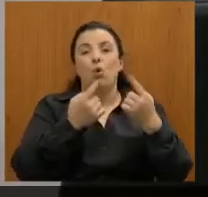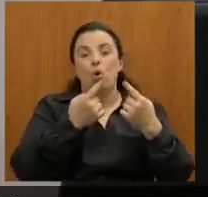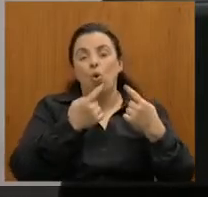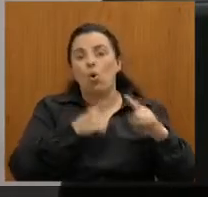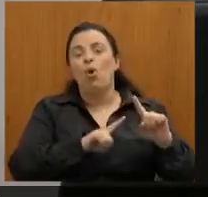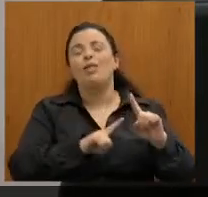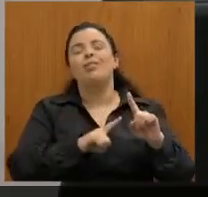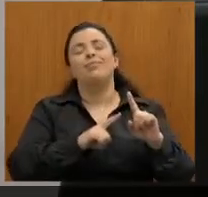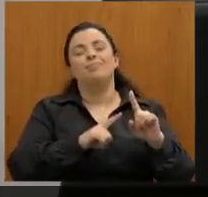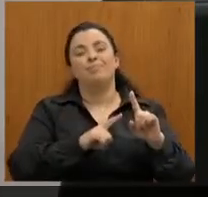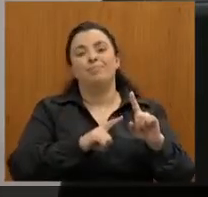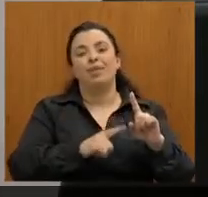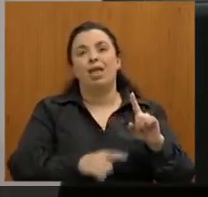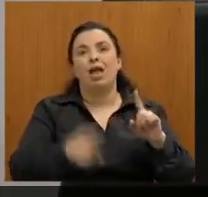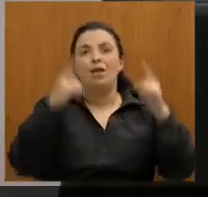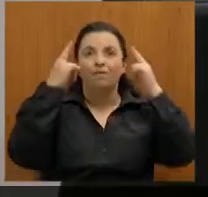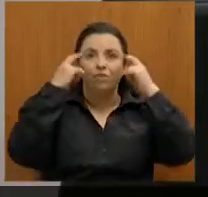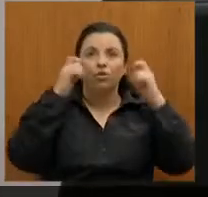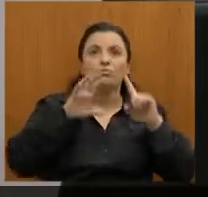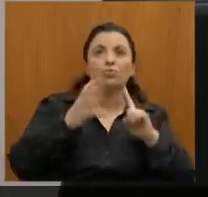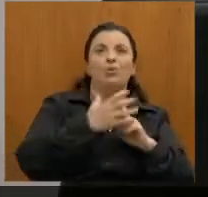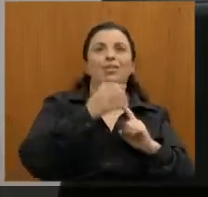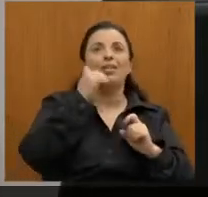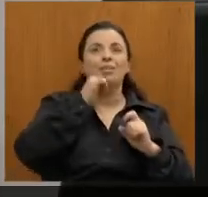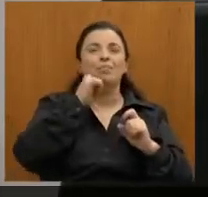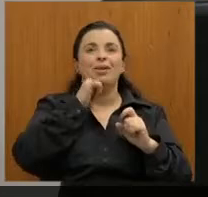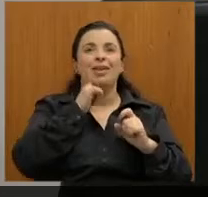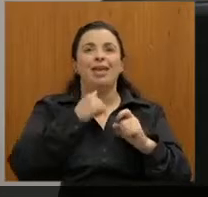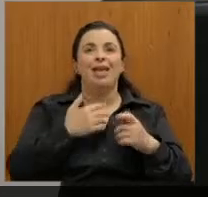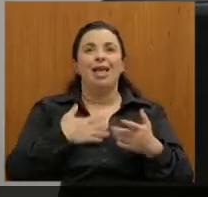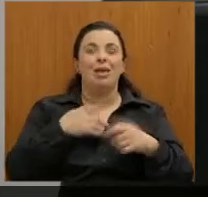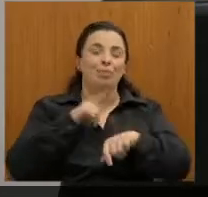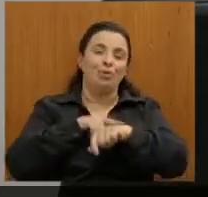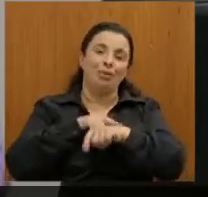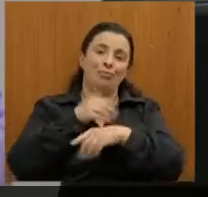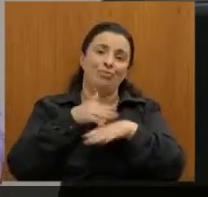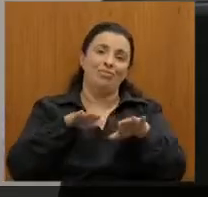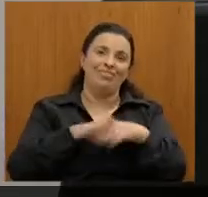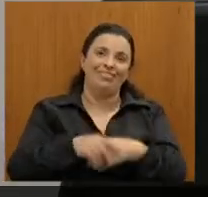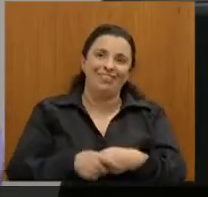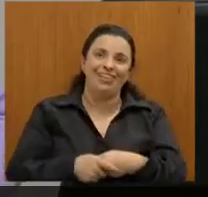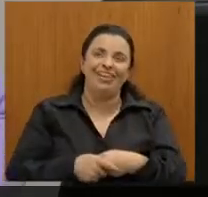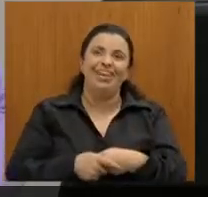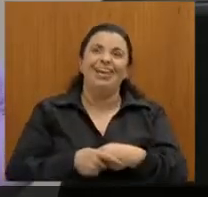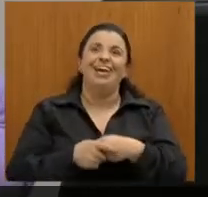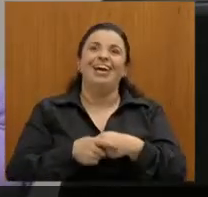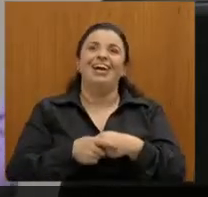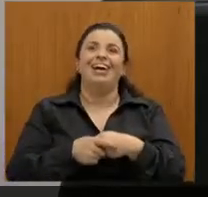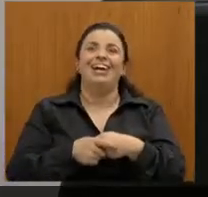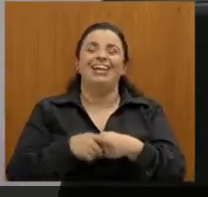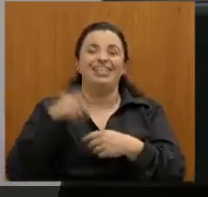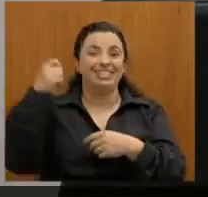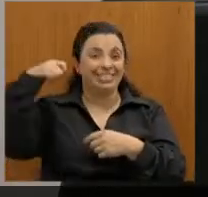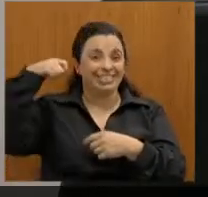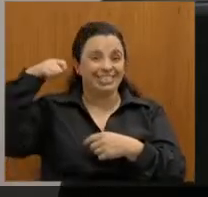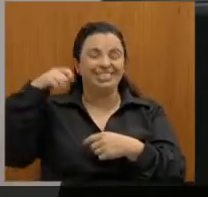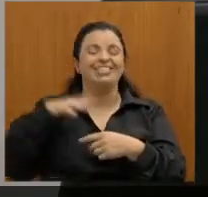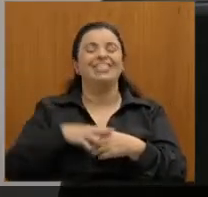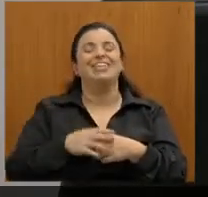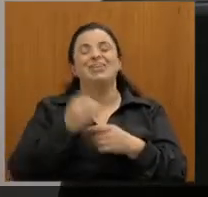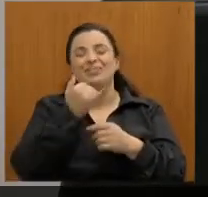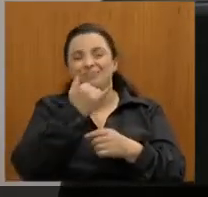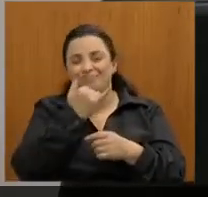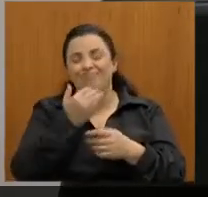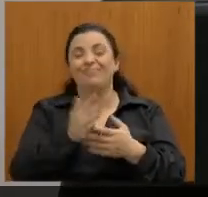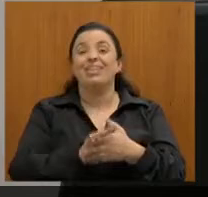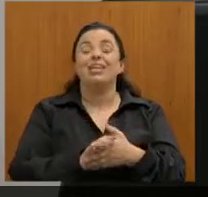aliada já foi encerrar e aliada conosco e nós temos assim uma série de